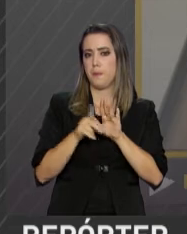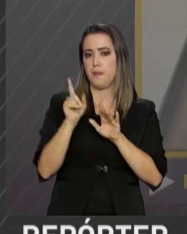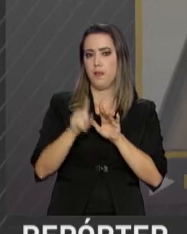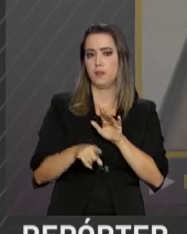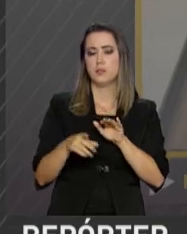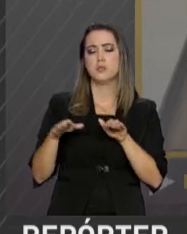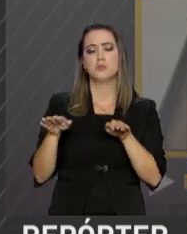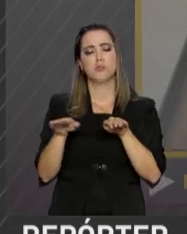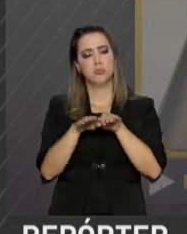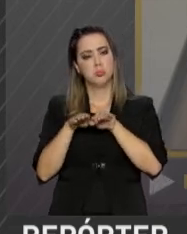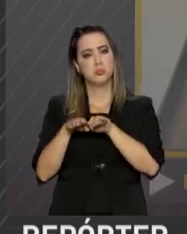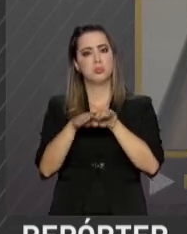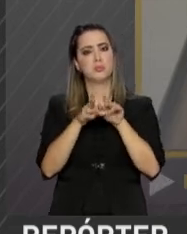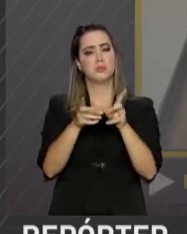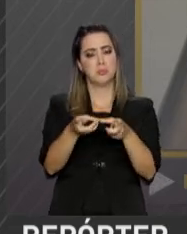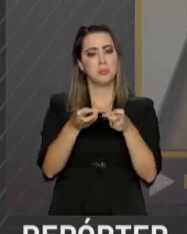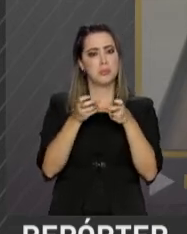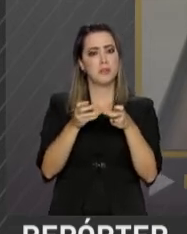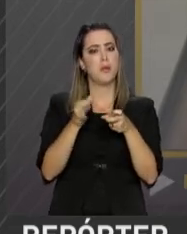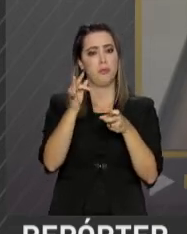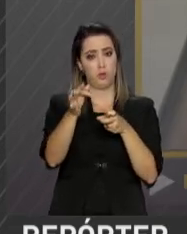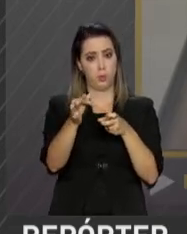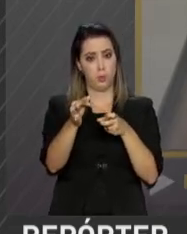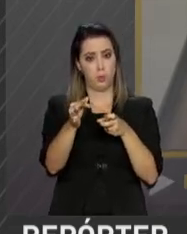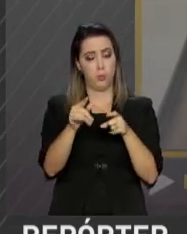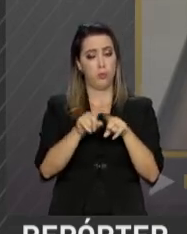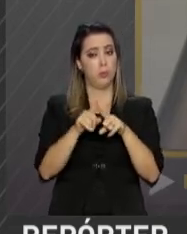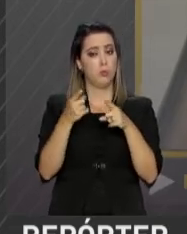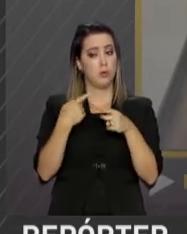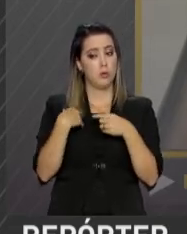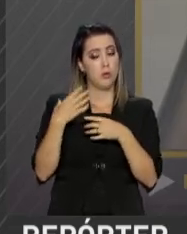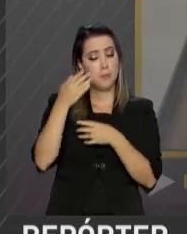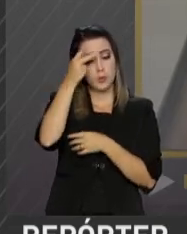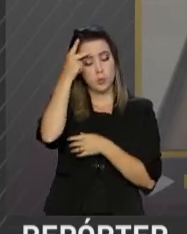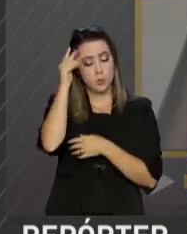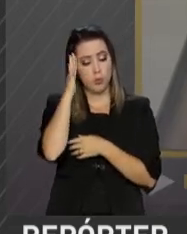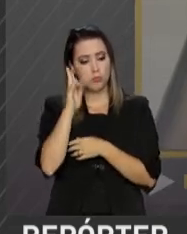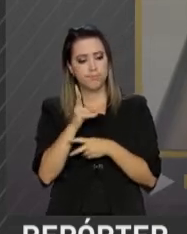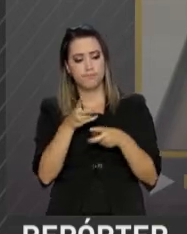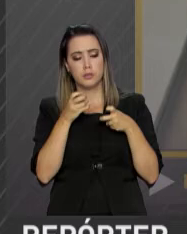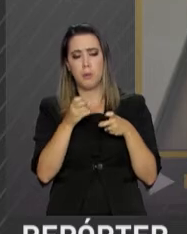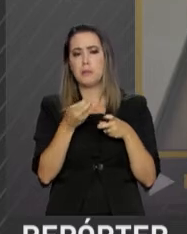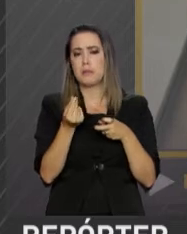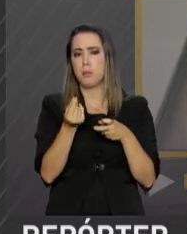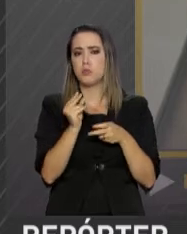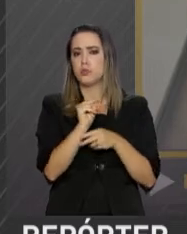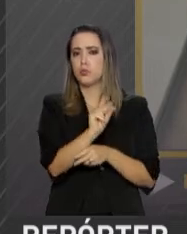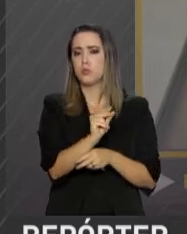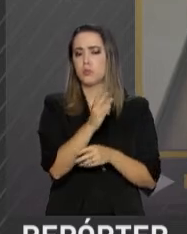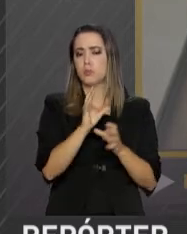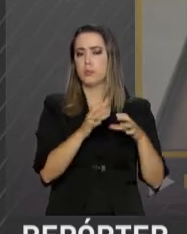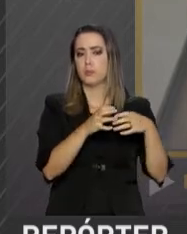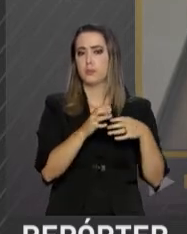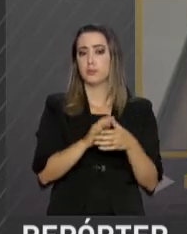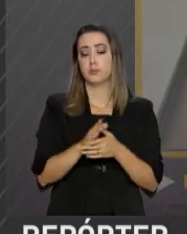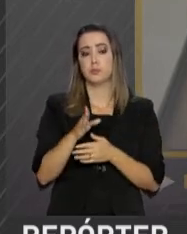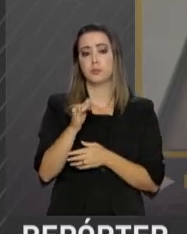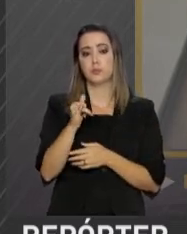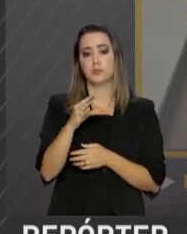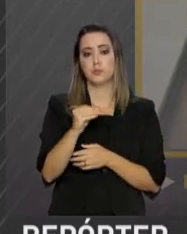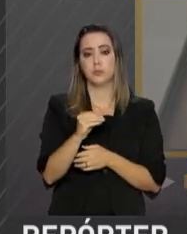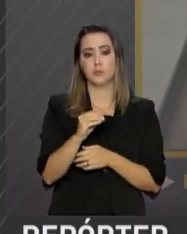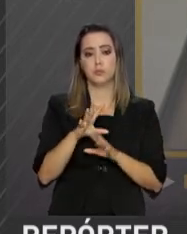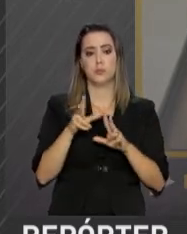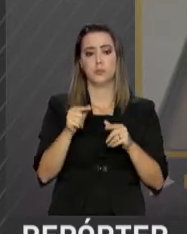estava ela sobreviveu e é isso que vai orientar o investimento no setor e viu como se vê